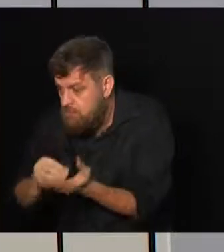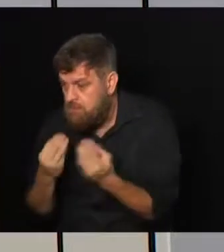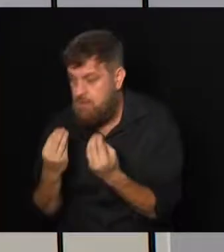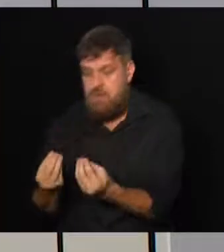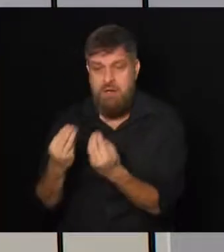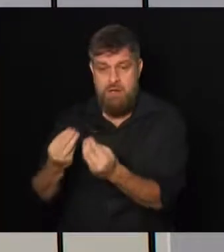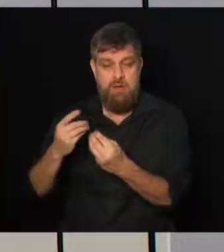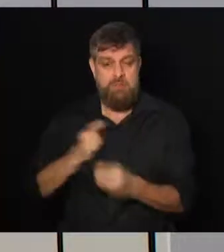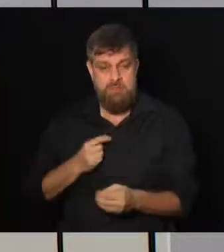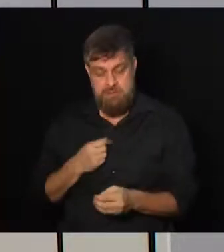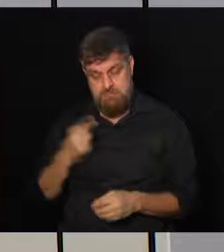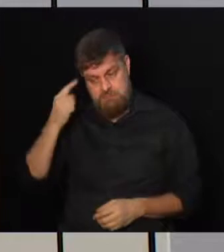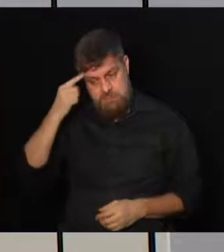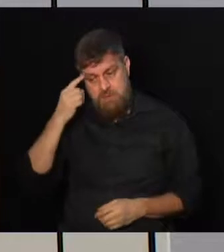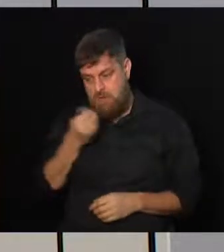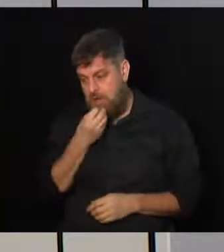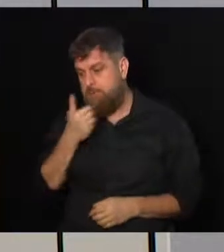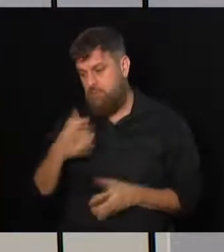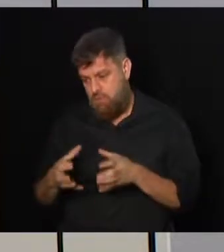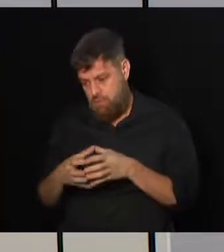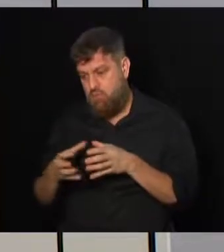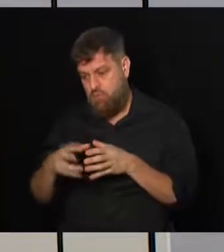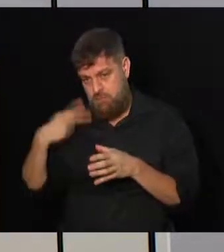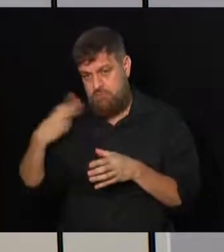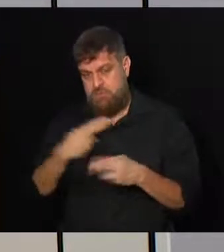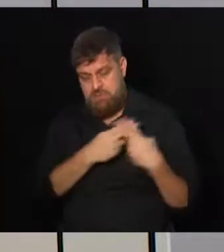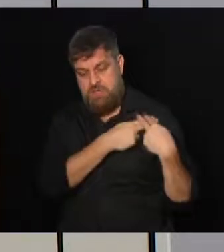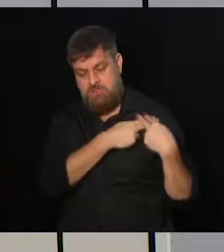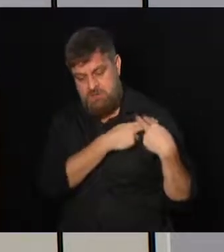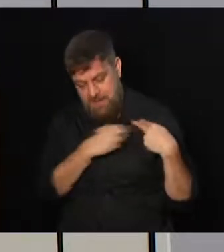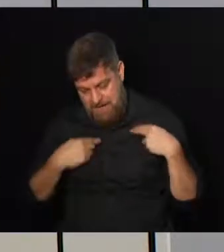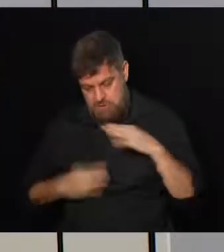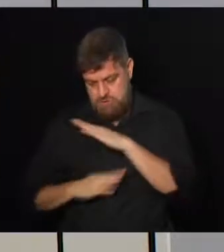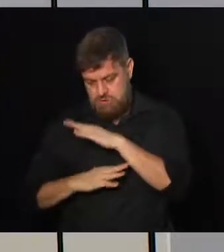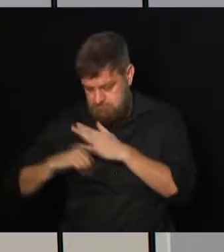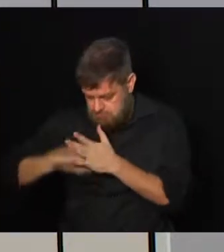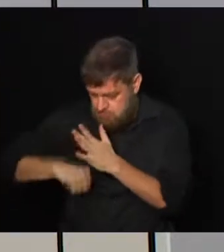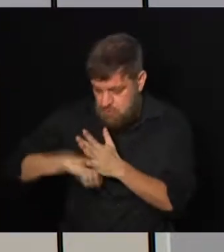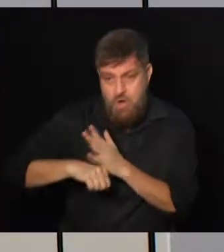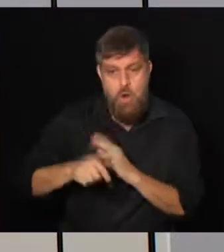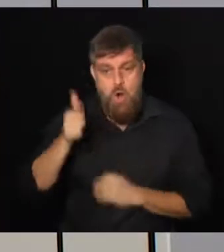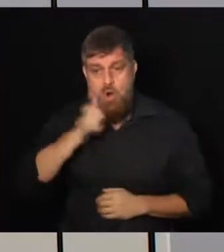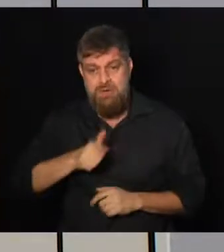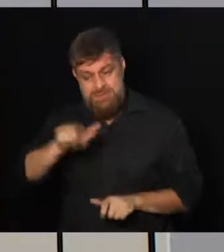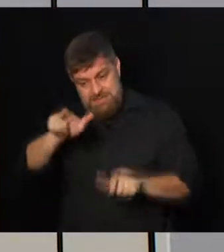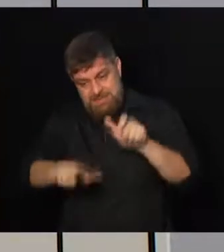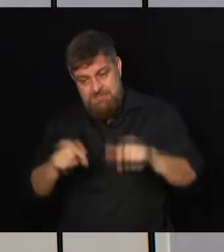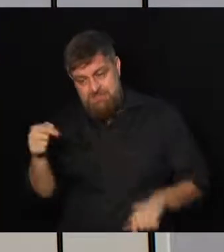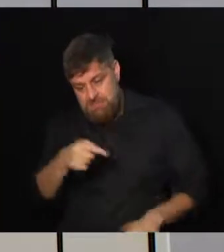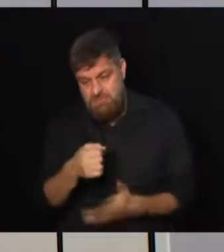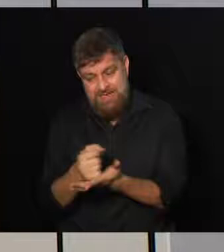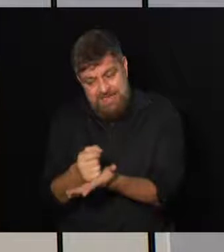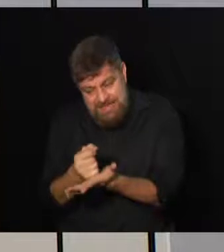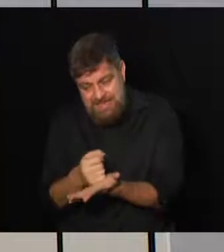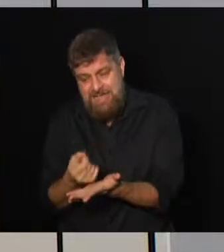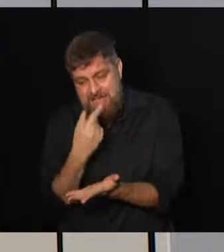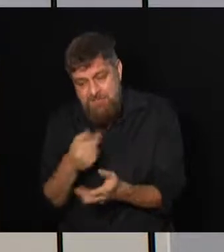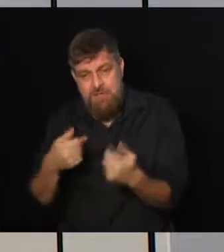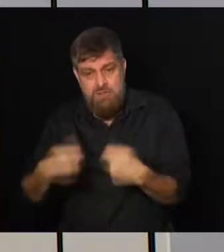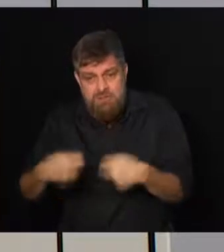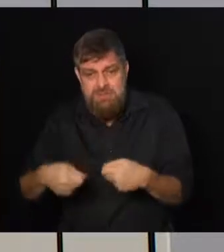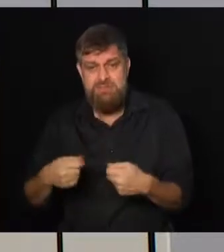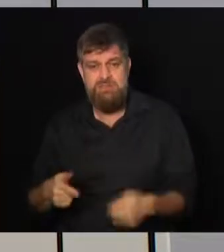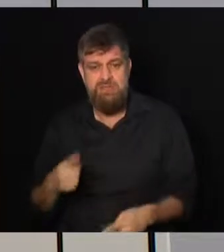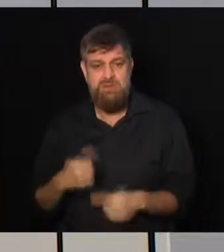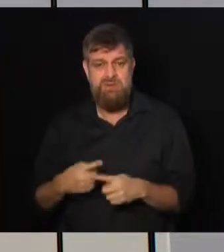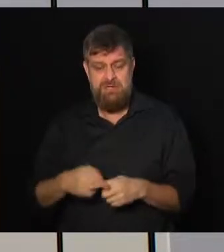para que nós possamos aí, através do Legislativo, a gente consiga pelo menos dar um bem-estar, principalmente para essas pessoas, porque quando já